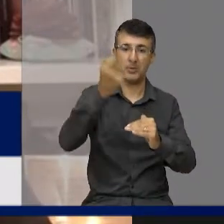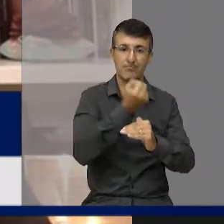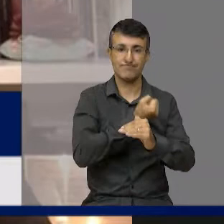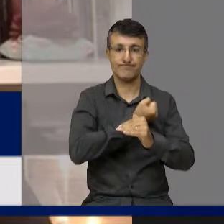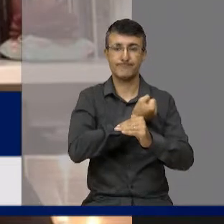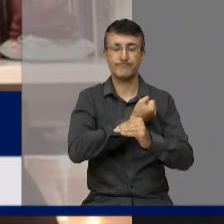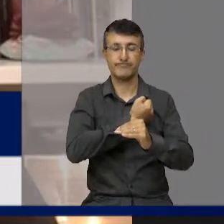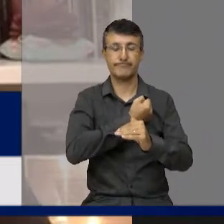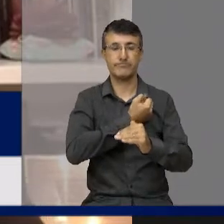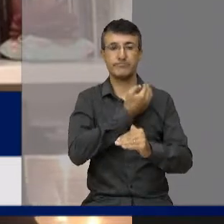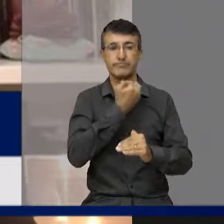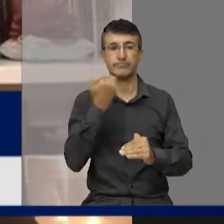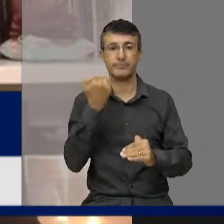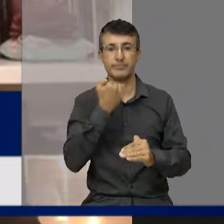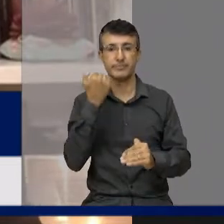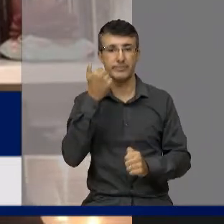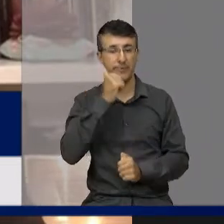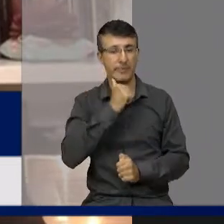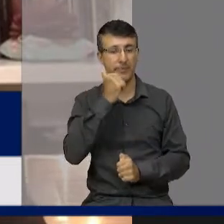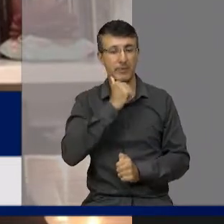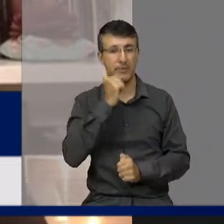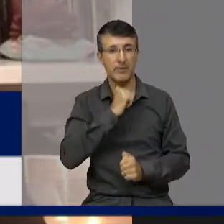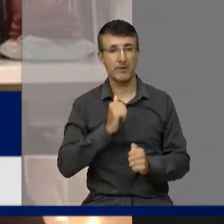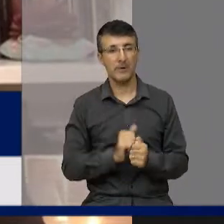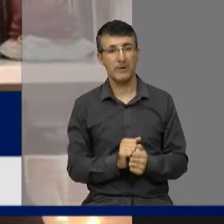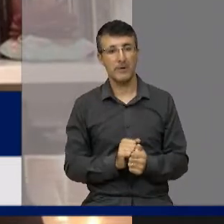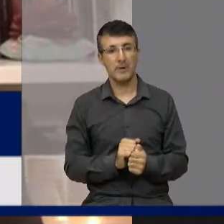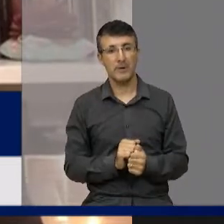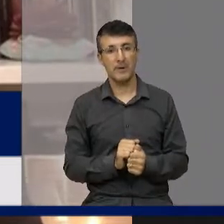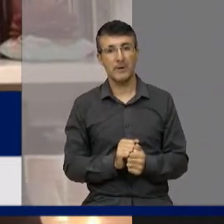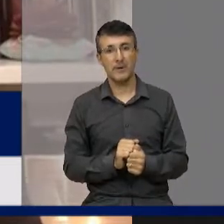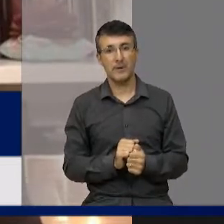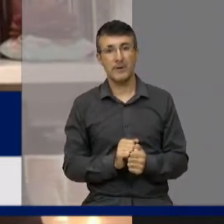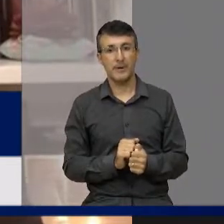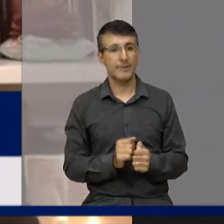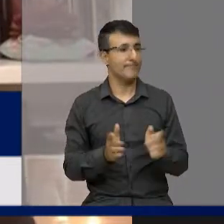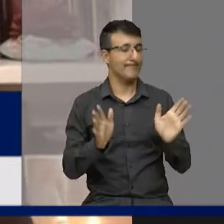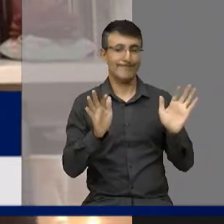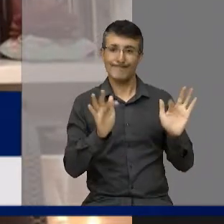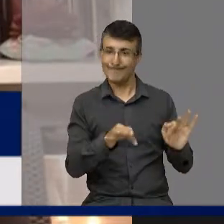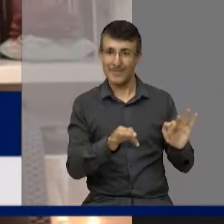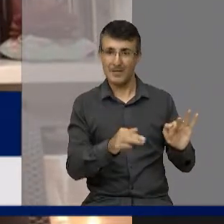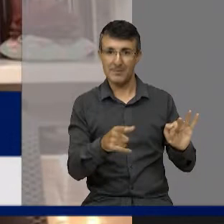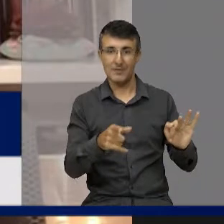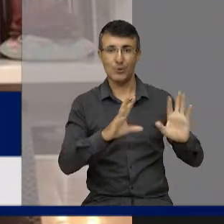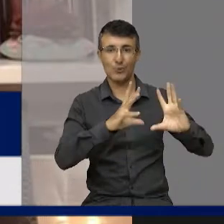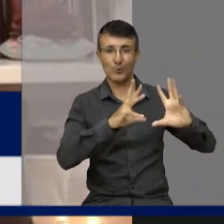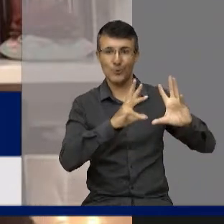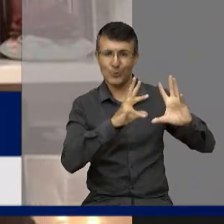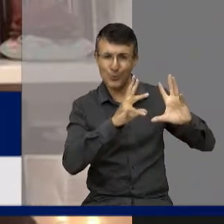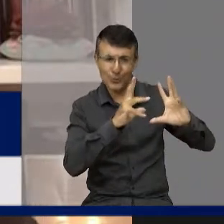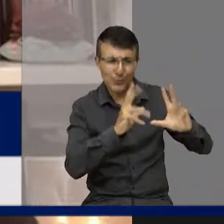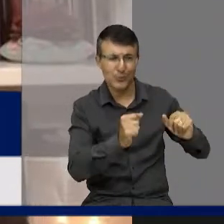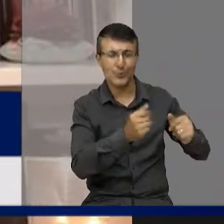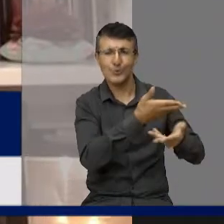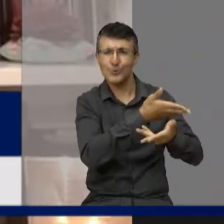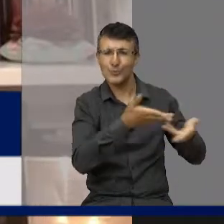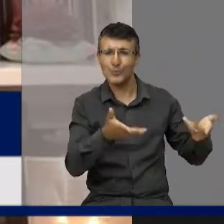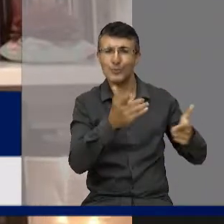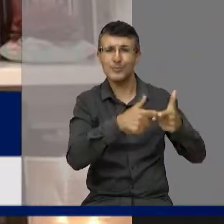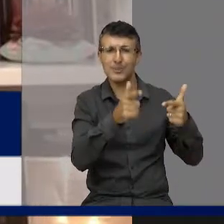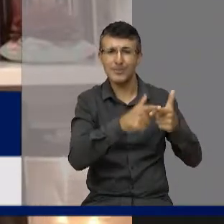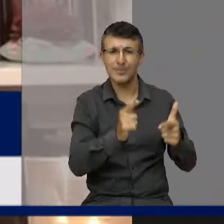E se não bastasse, então, né, todas as dores e mazelas que a gente vem enfrentado e vivido aí por conta da pandemia